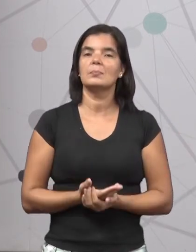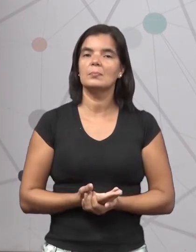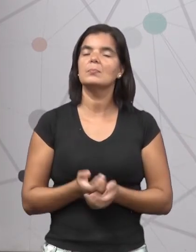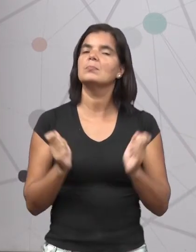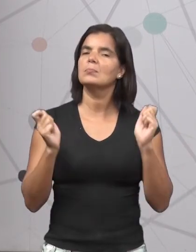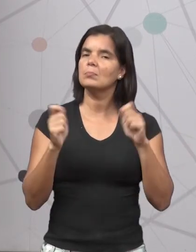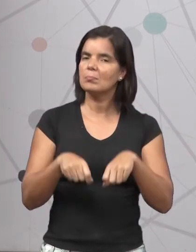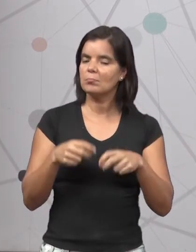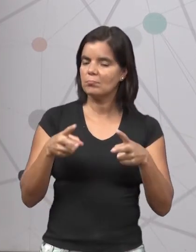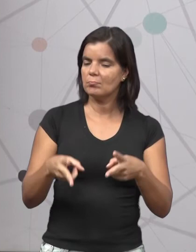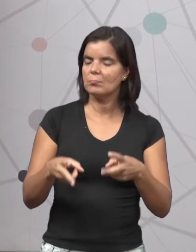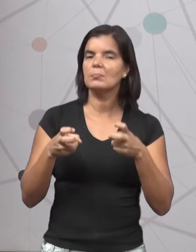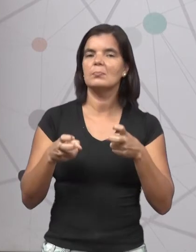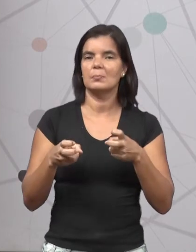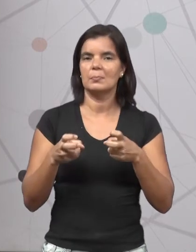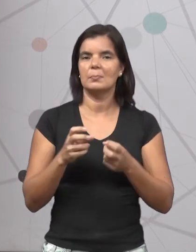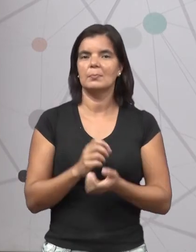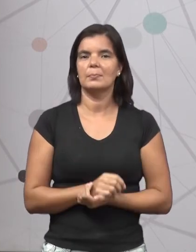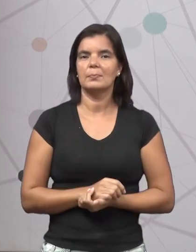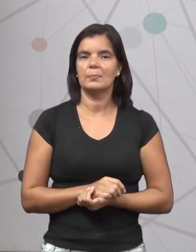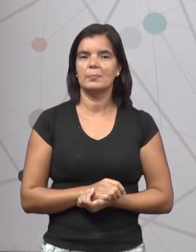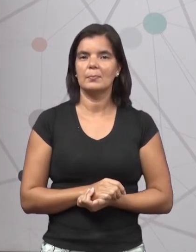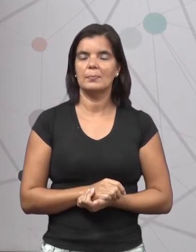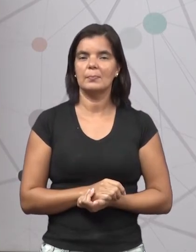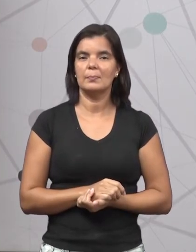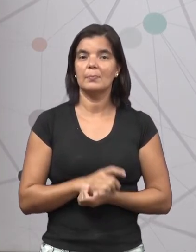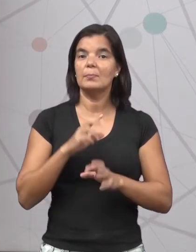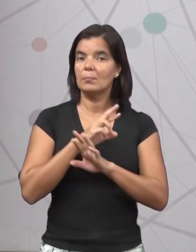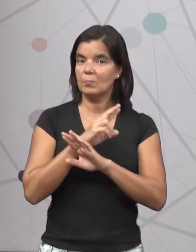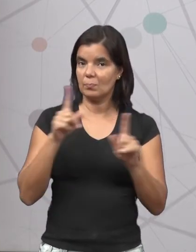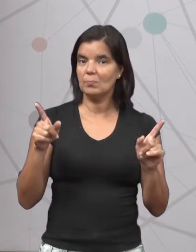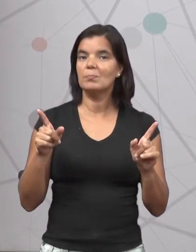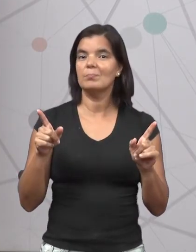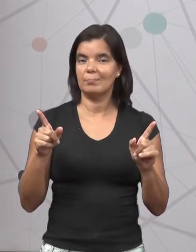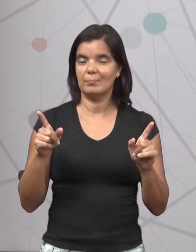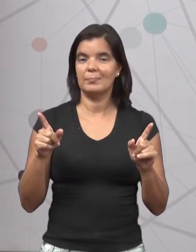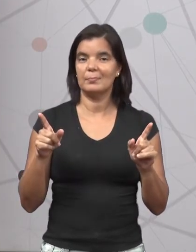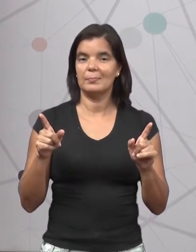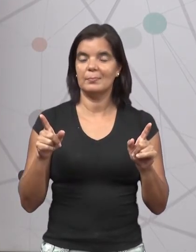nós podemos perceber como diferentes